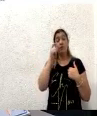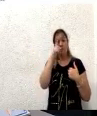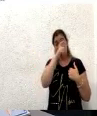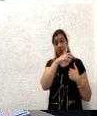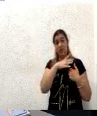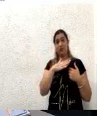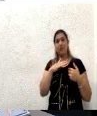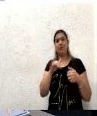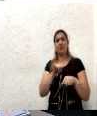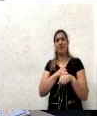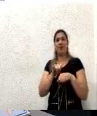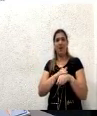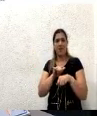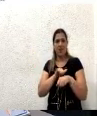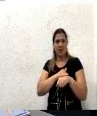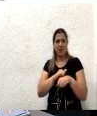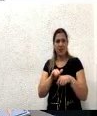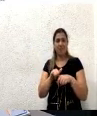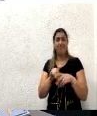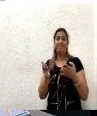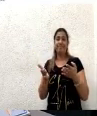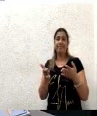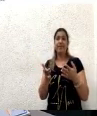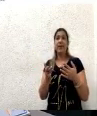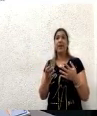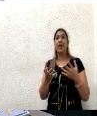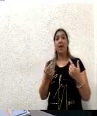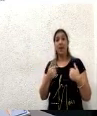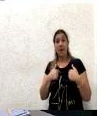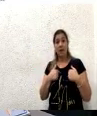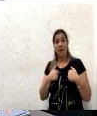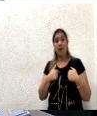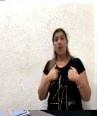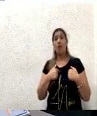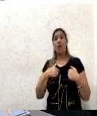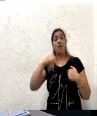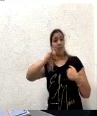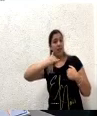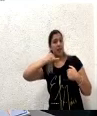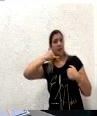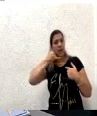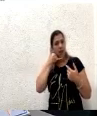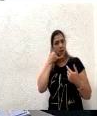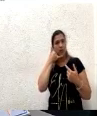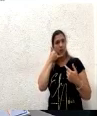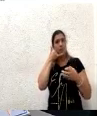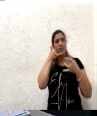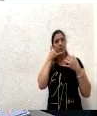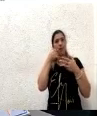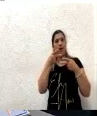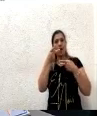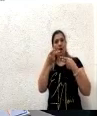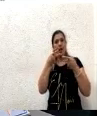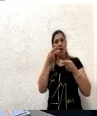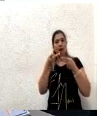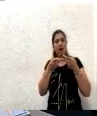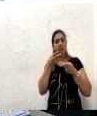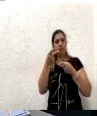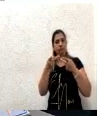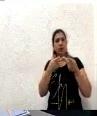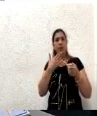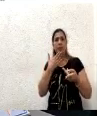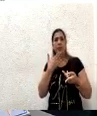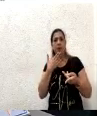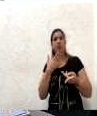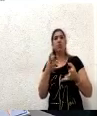não sou muito dessa espera. Eu sou de ligar mesmo. Eu ligo, eu peço falar